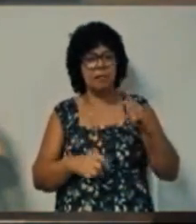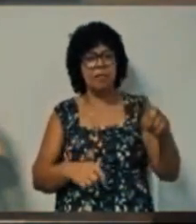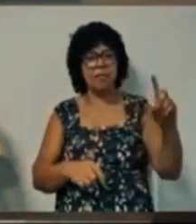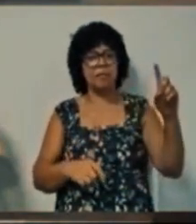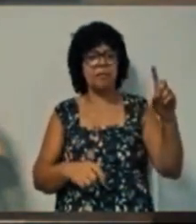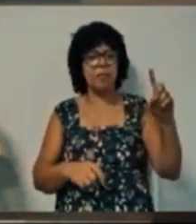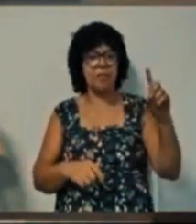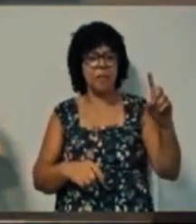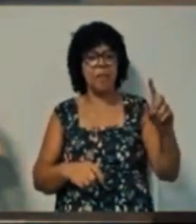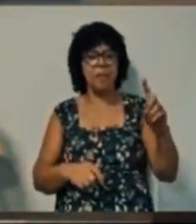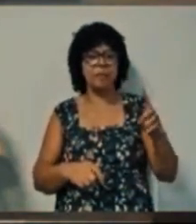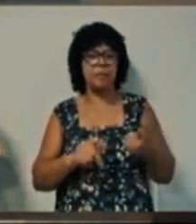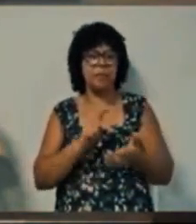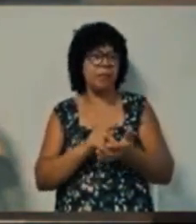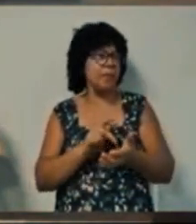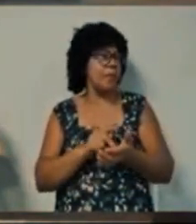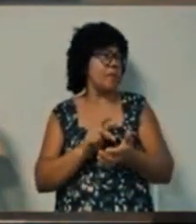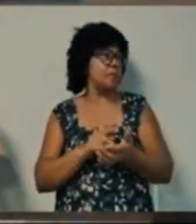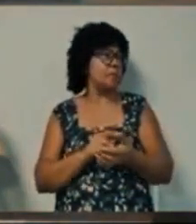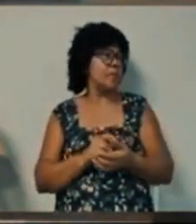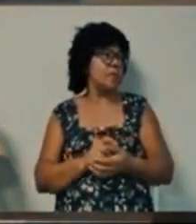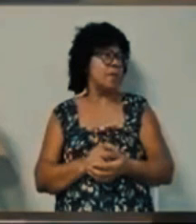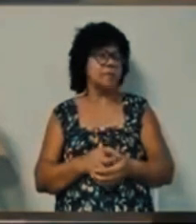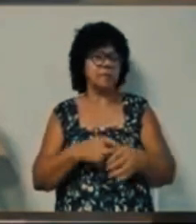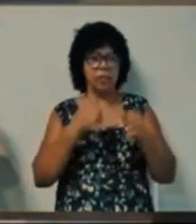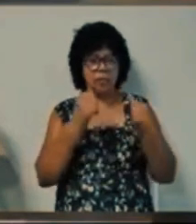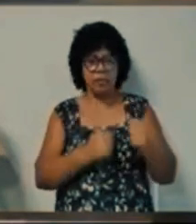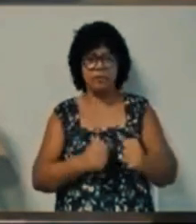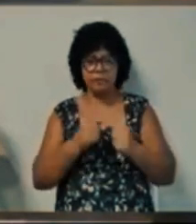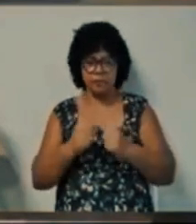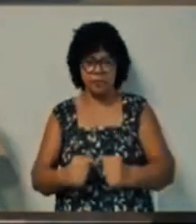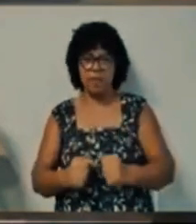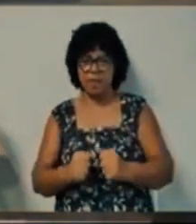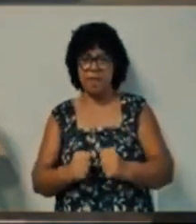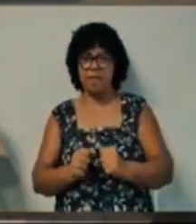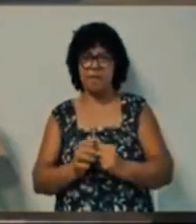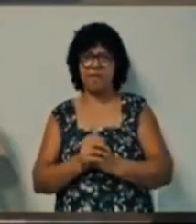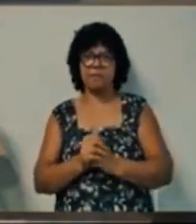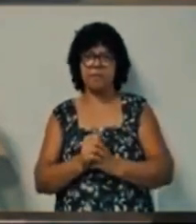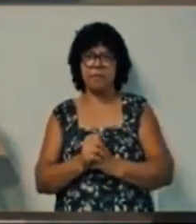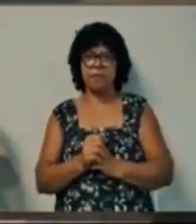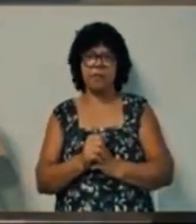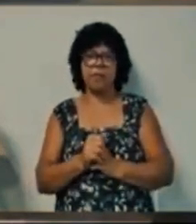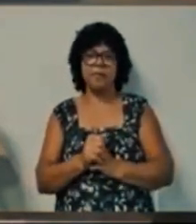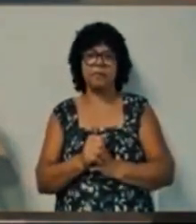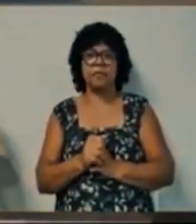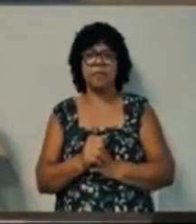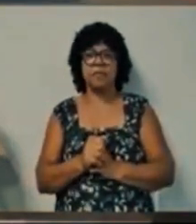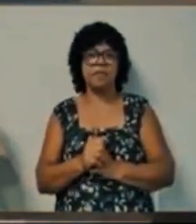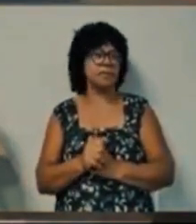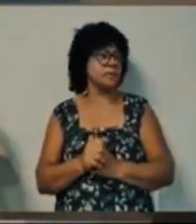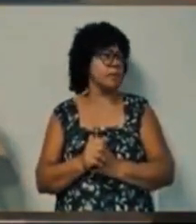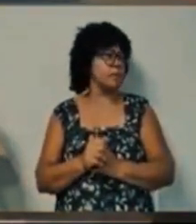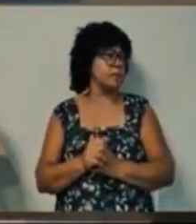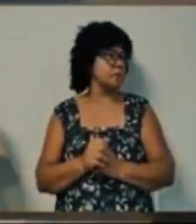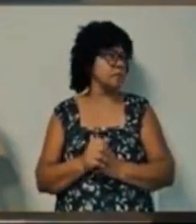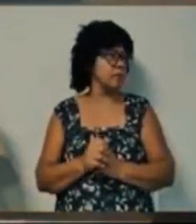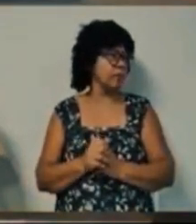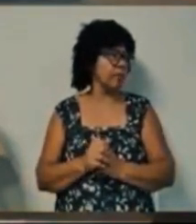tem uma palavra poderosa, você tem uma palavra, aleluia, na tua mão,